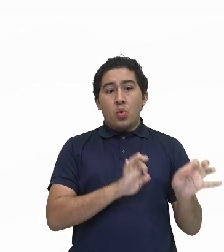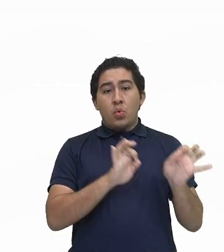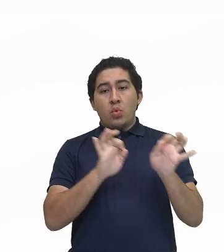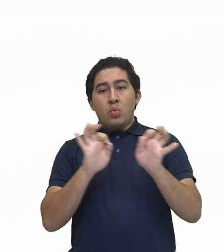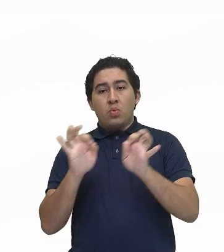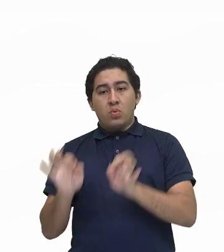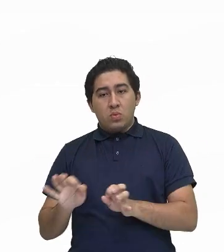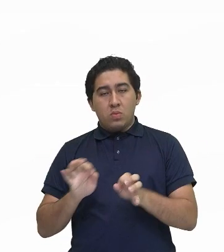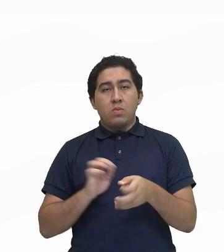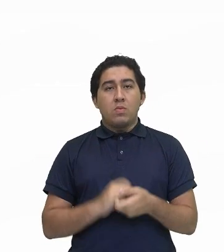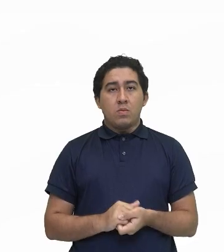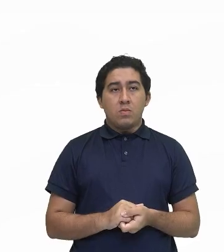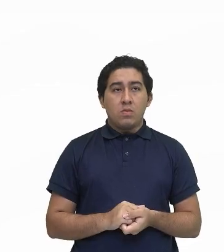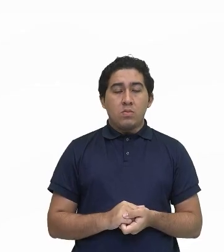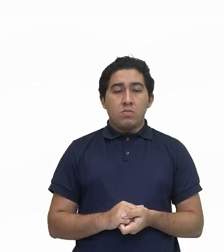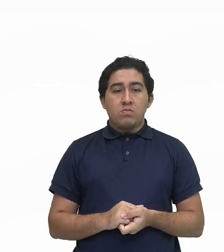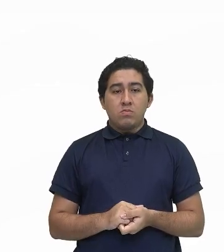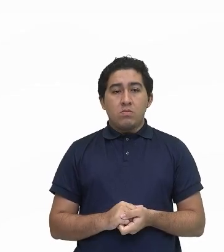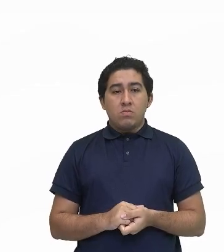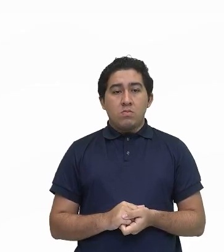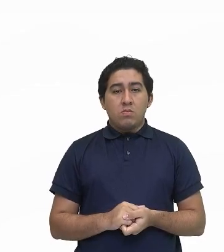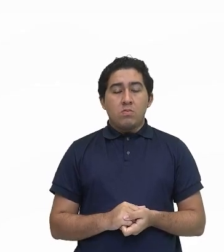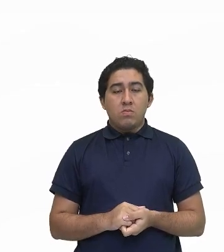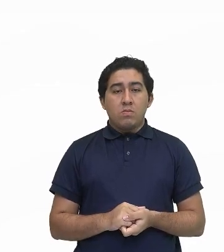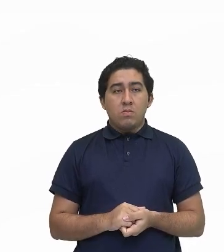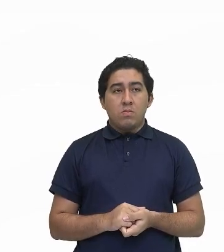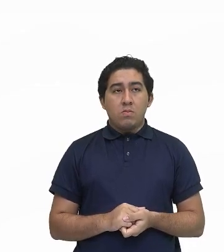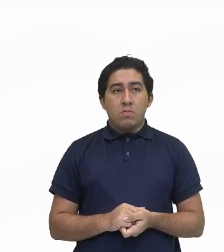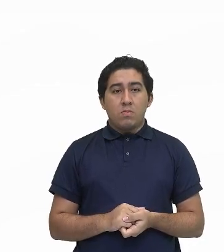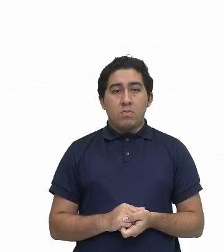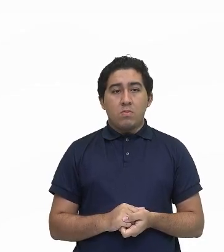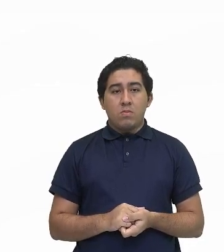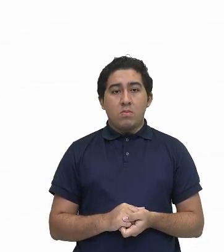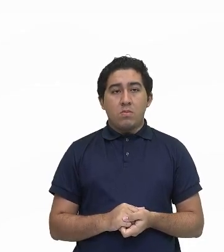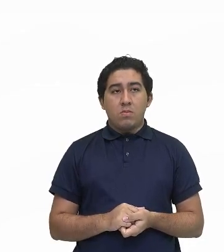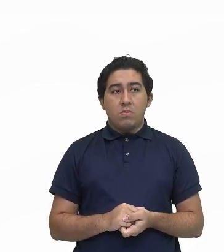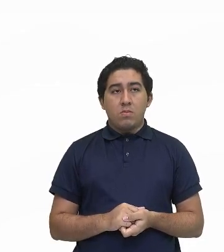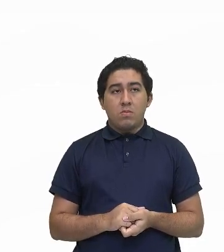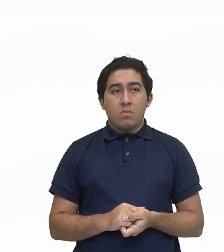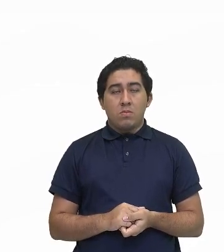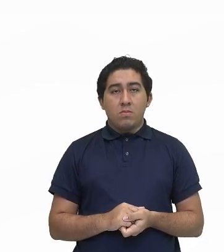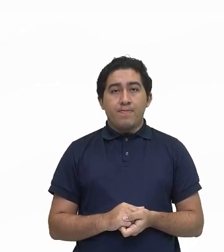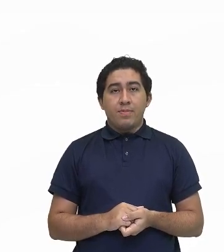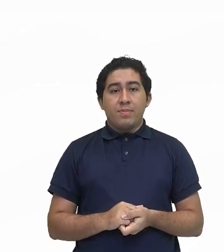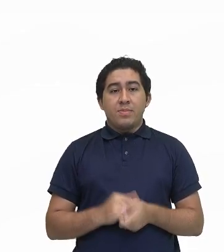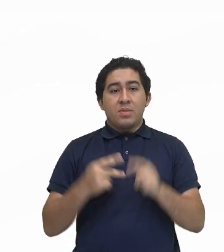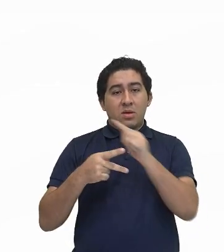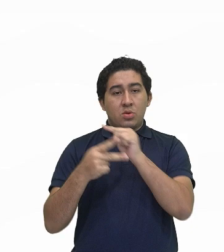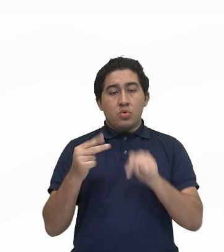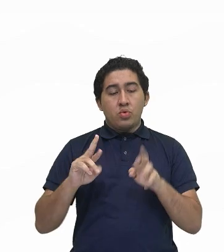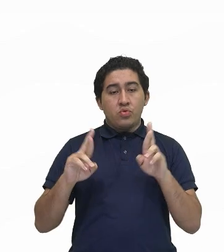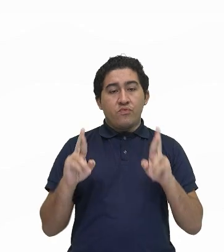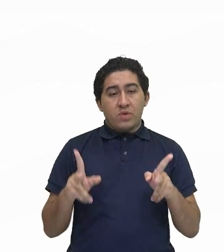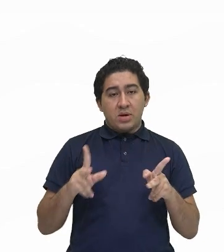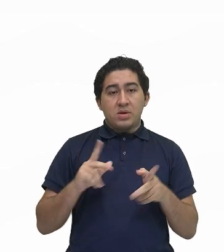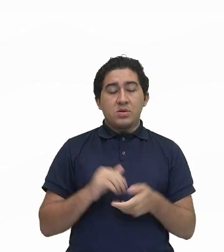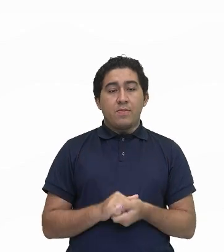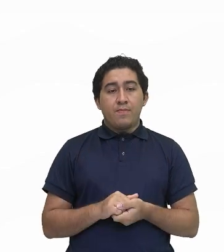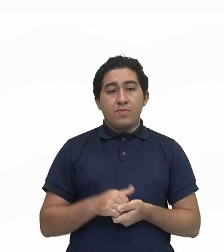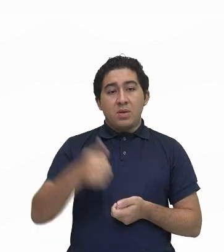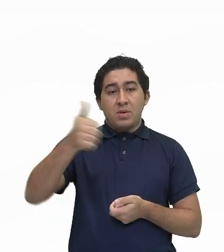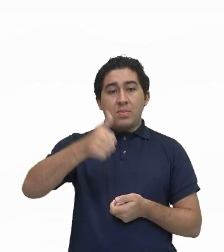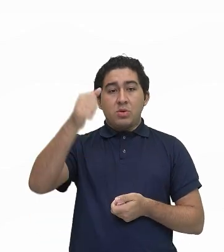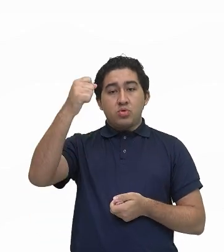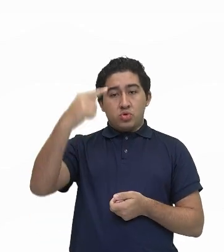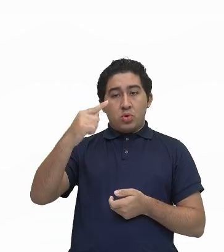vida. E o Sol, aí você tem, ó, a imagem mostra dois caminhos diferentes. Um é a estrela, que é o